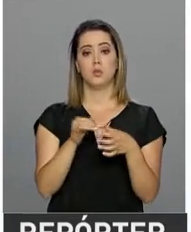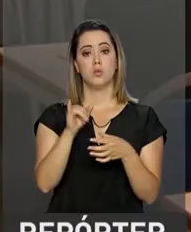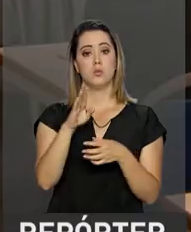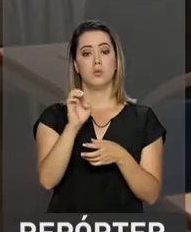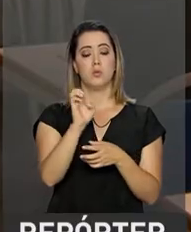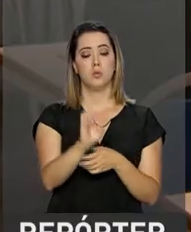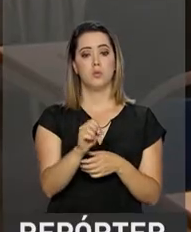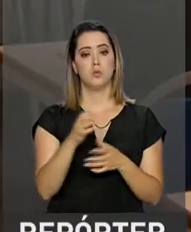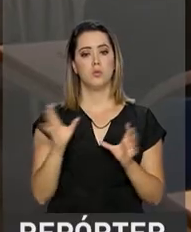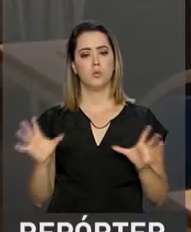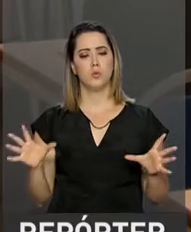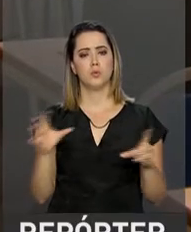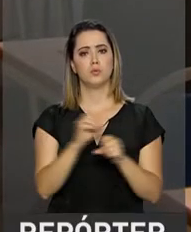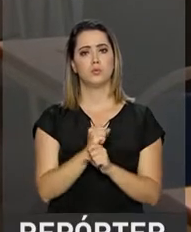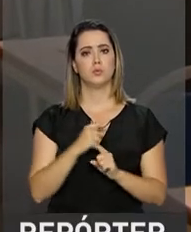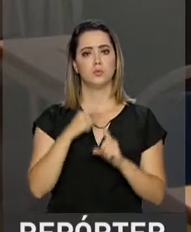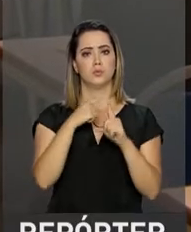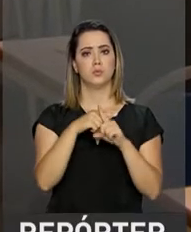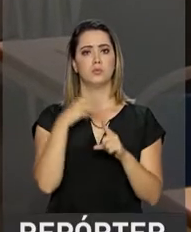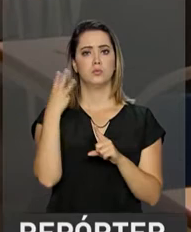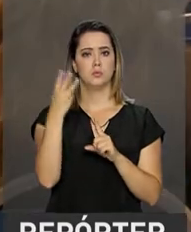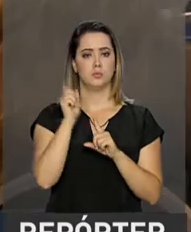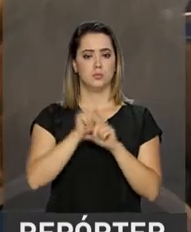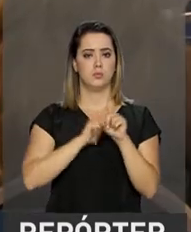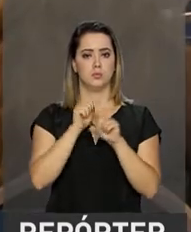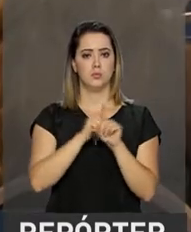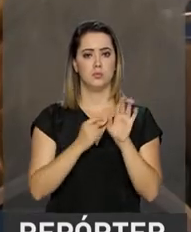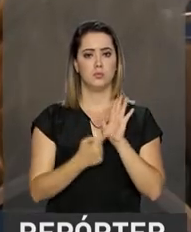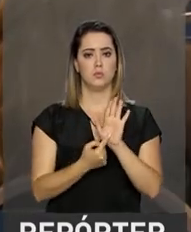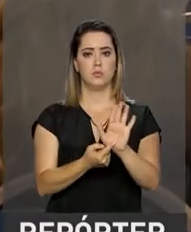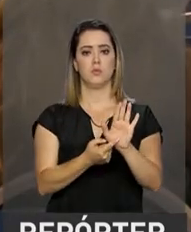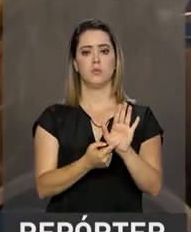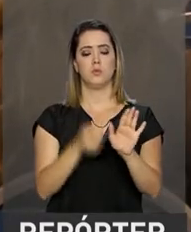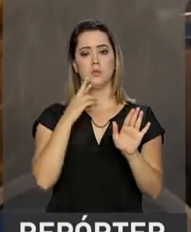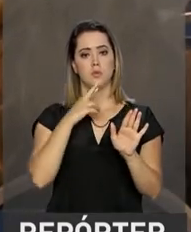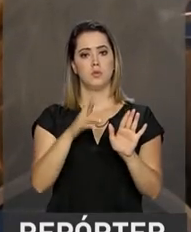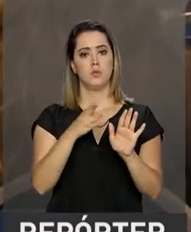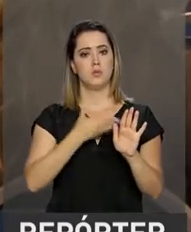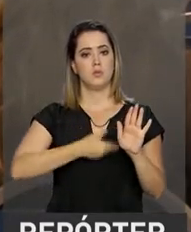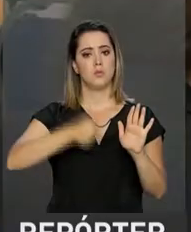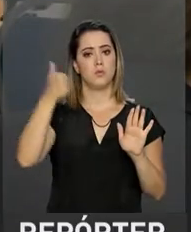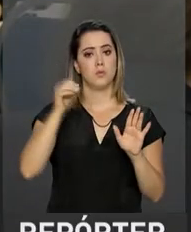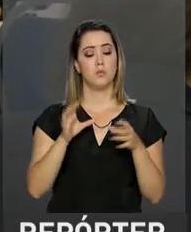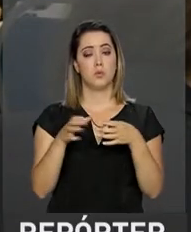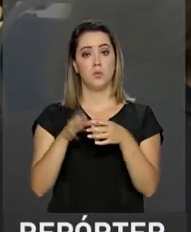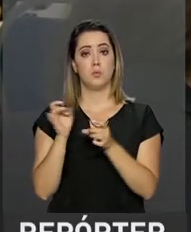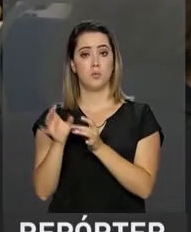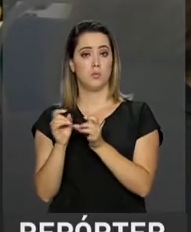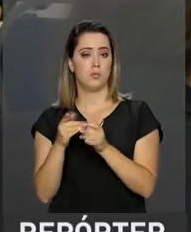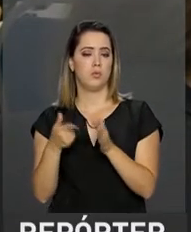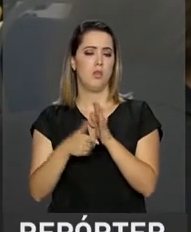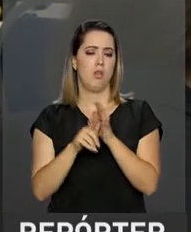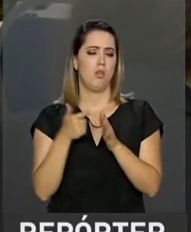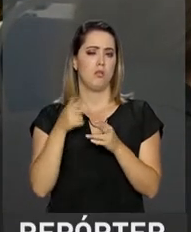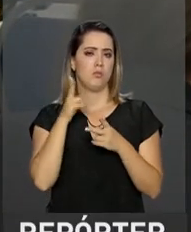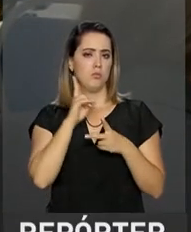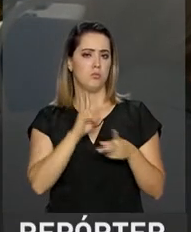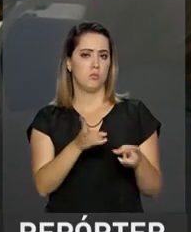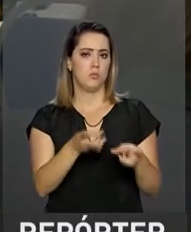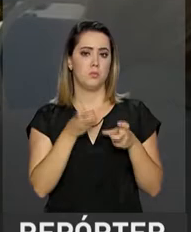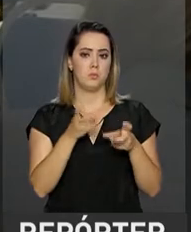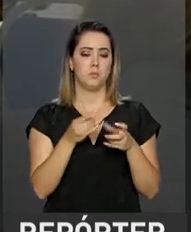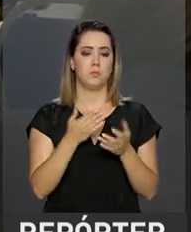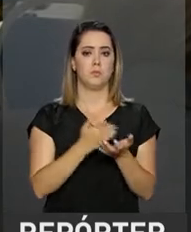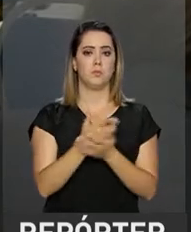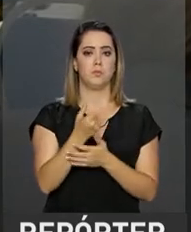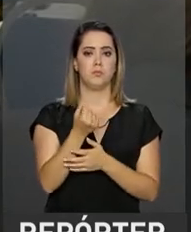IBGE, o acúmulo positivo nos 3 meses mostra um resultado mais consistente para o varejo, que não era observado desde o final